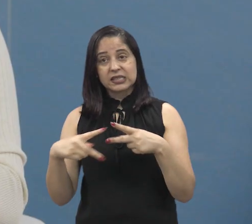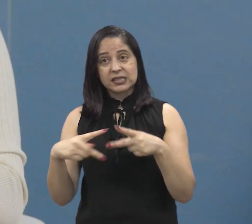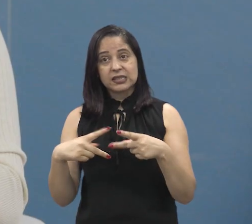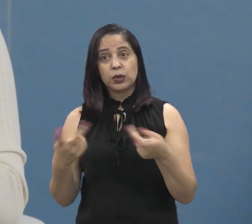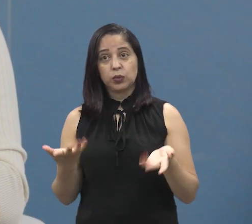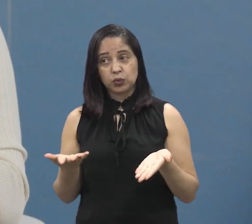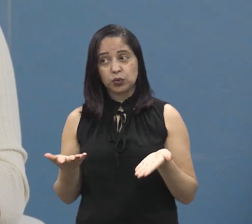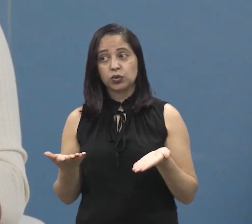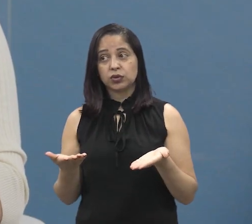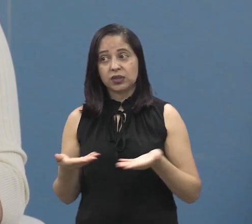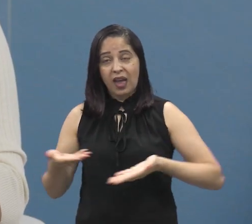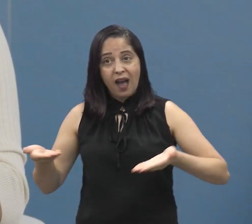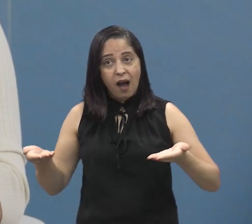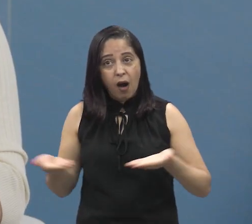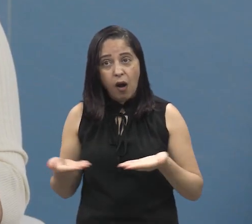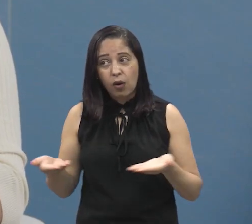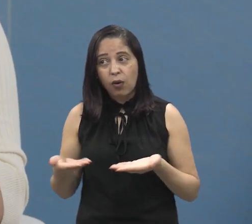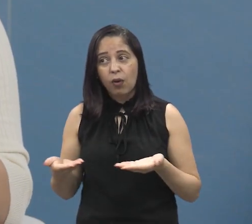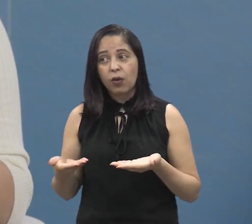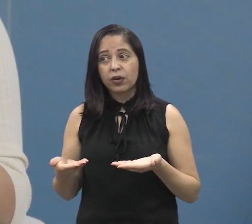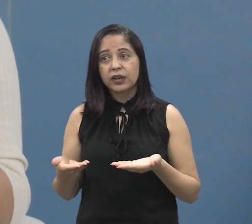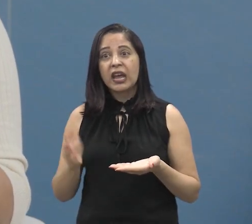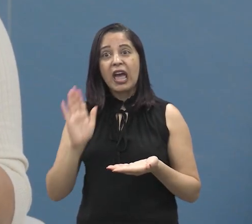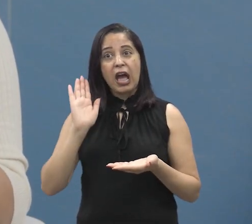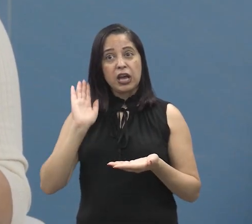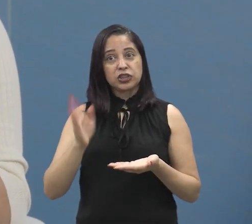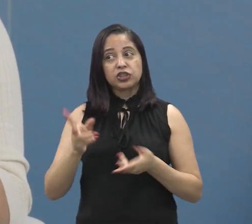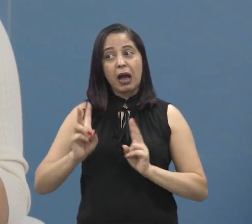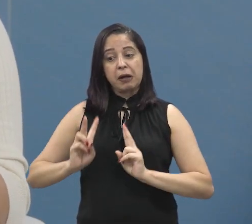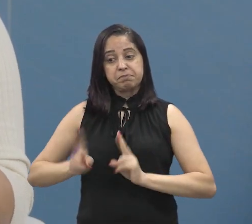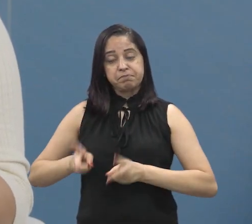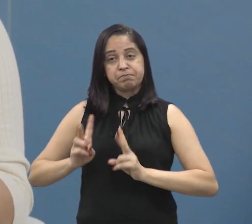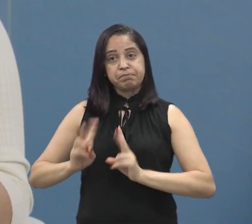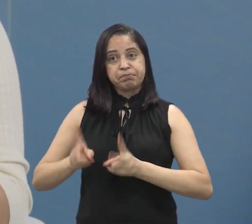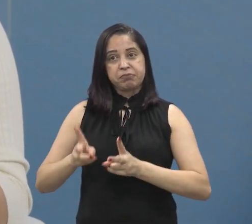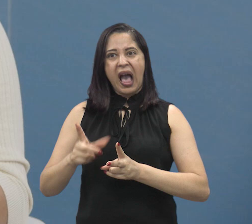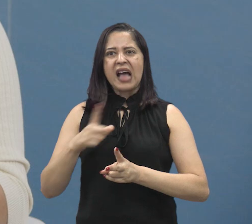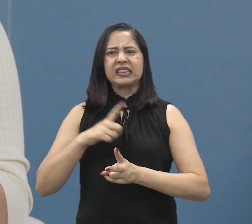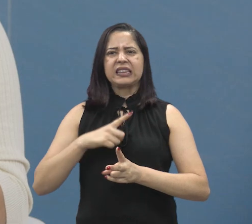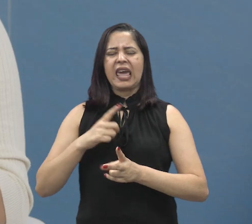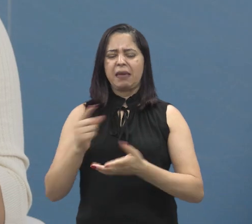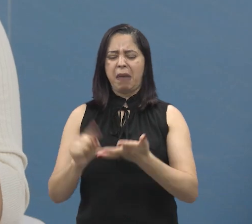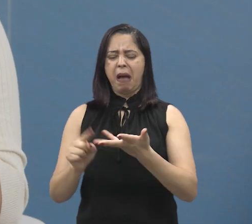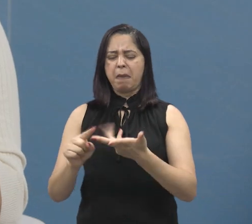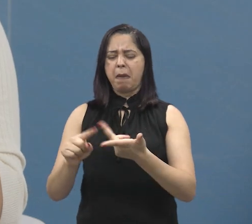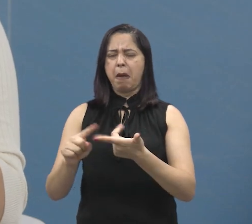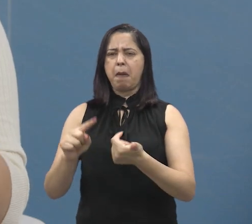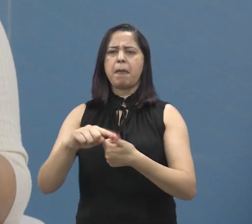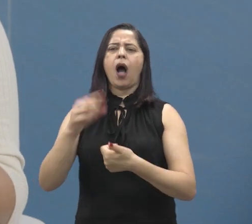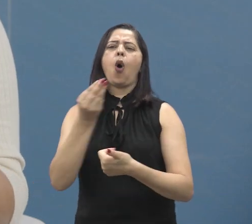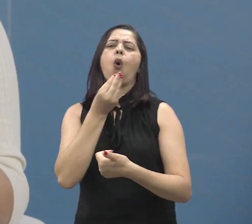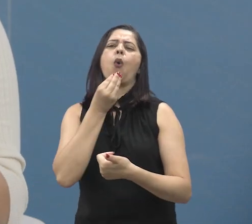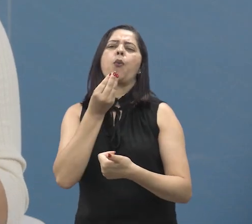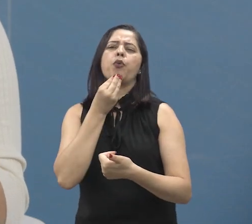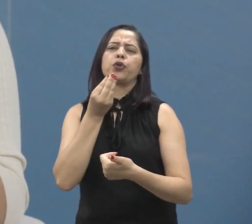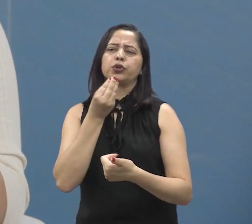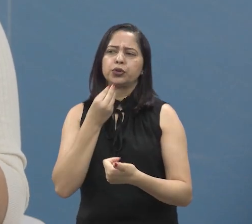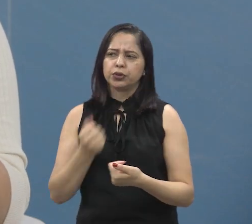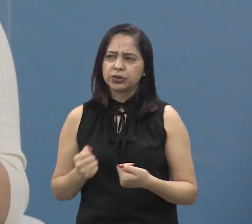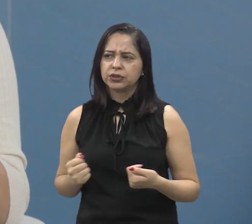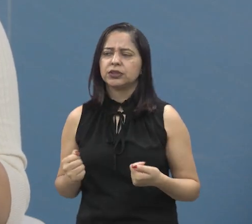Campos hoje já está bem estabelecido, tem muitas oportunidades, trazendo cada vez mais